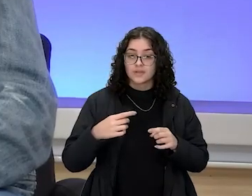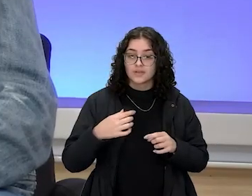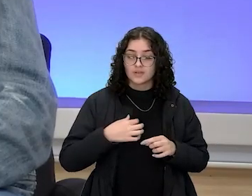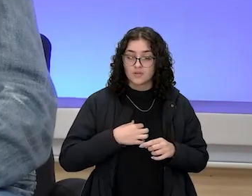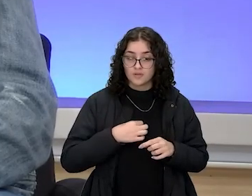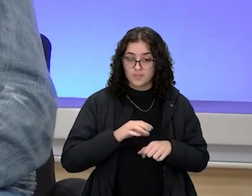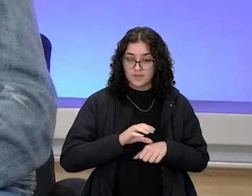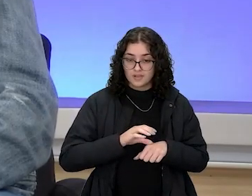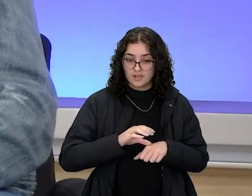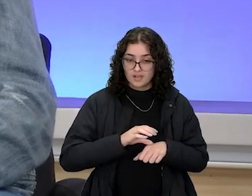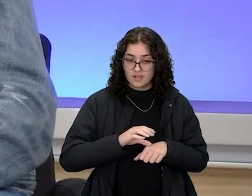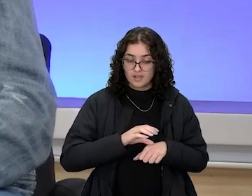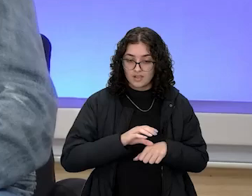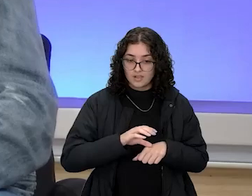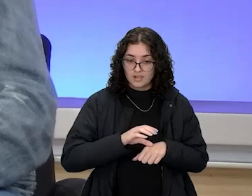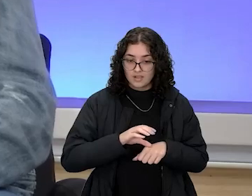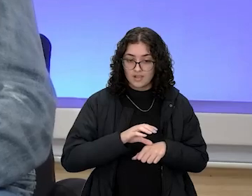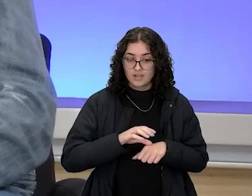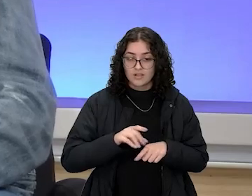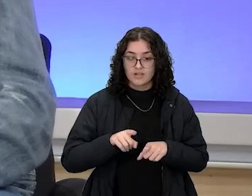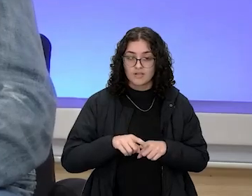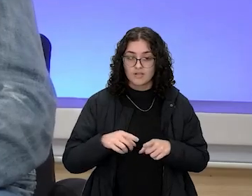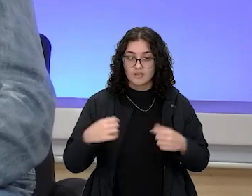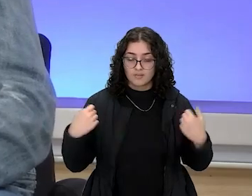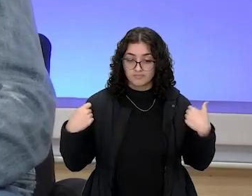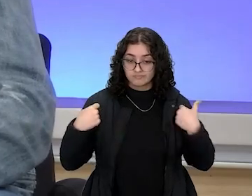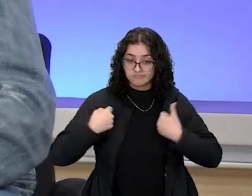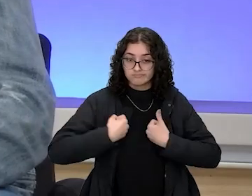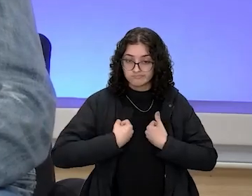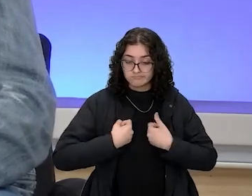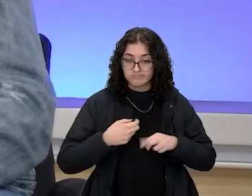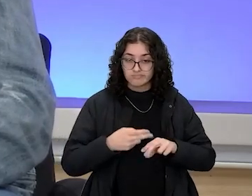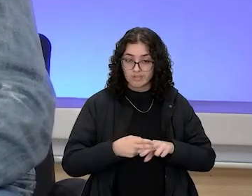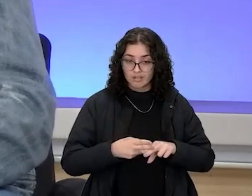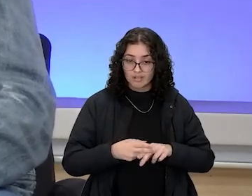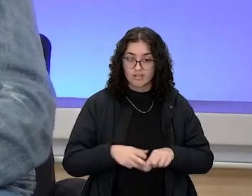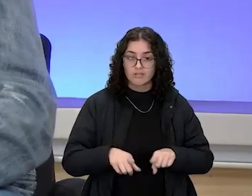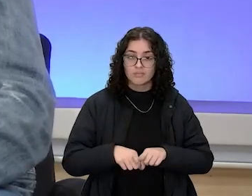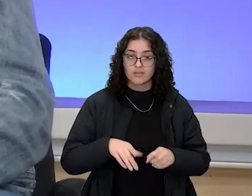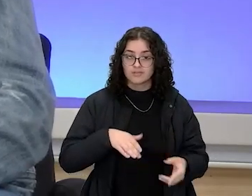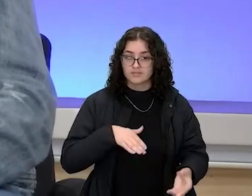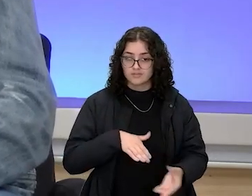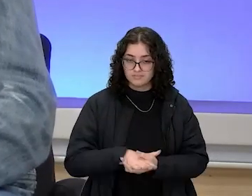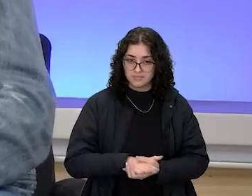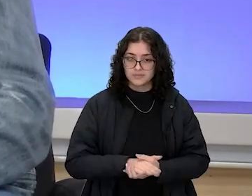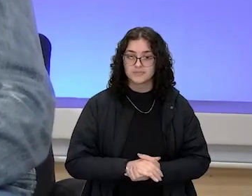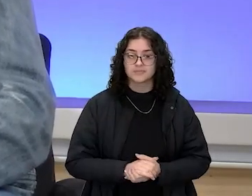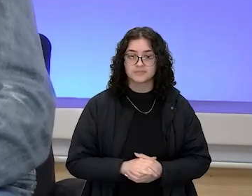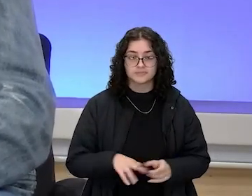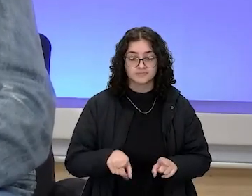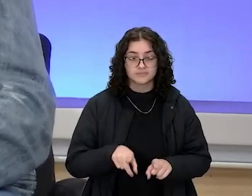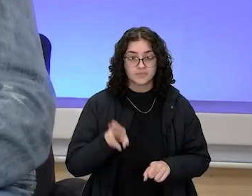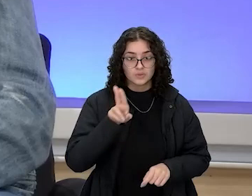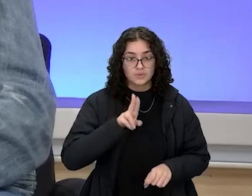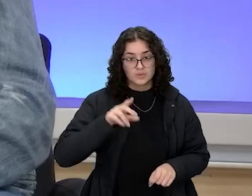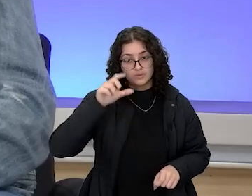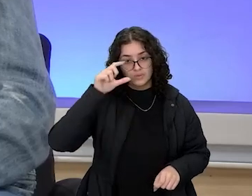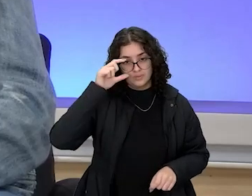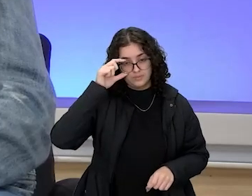cinza, uma jaqueta jeans, calça jeans e tênis, tá certo? Uso